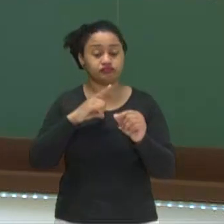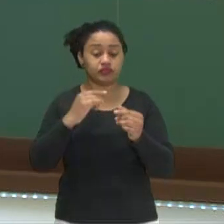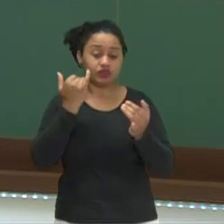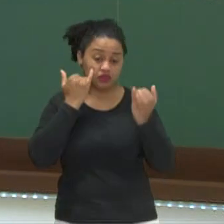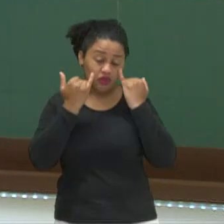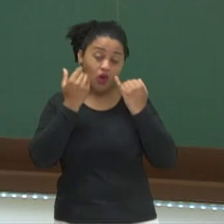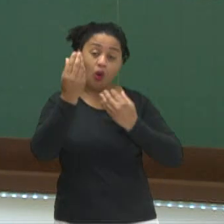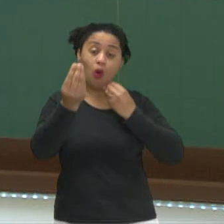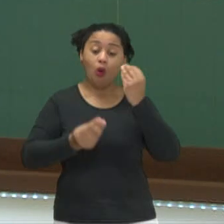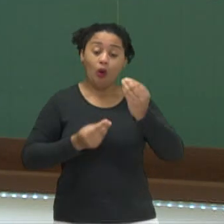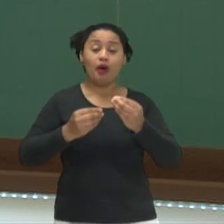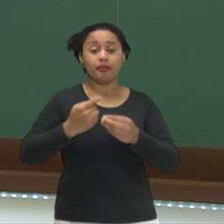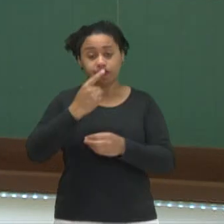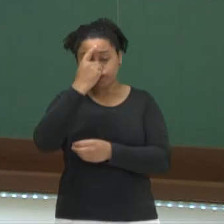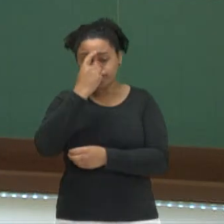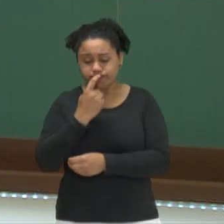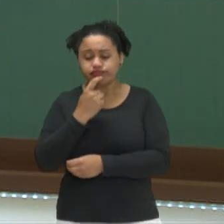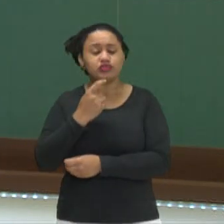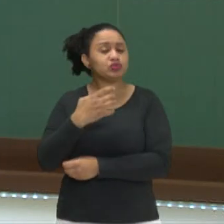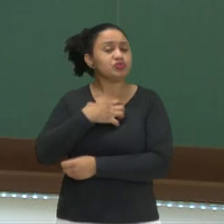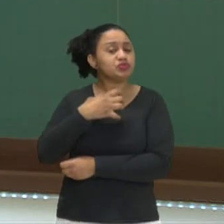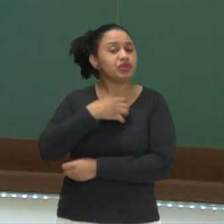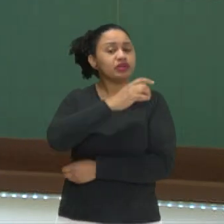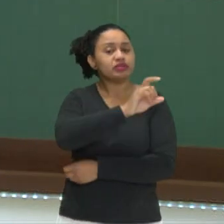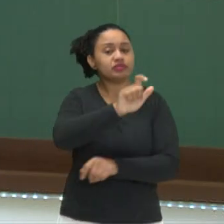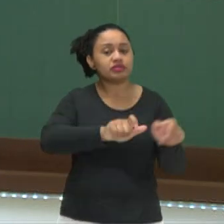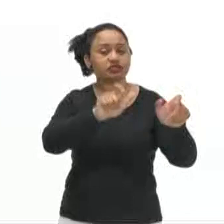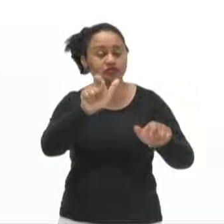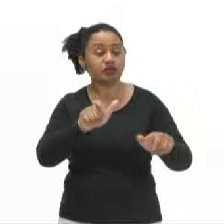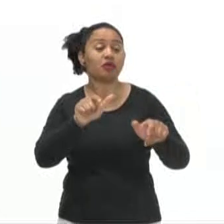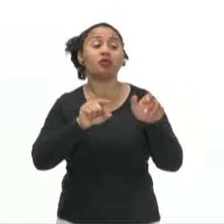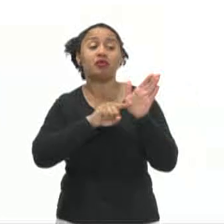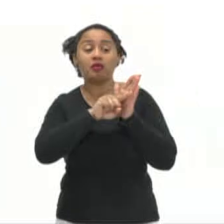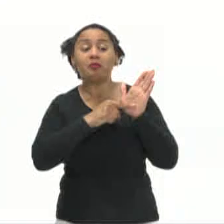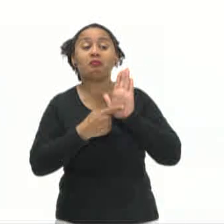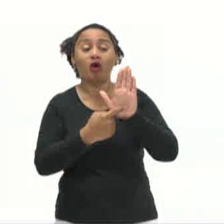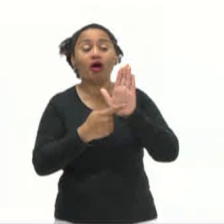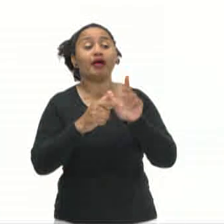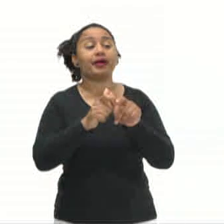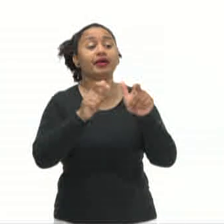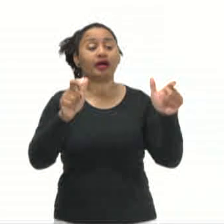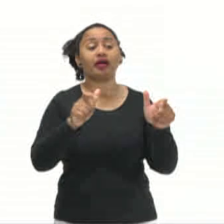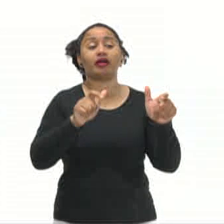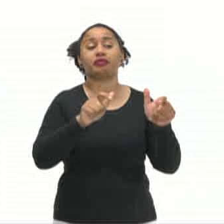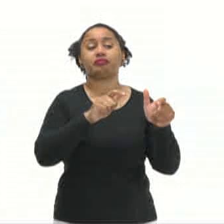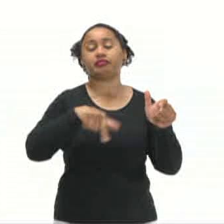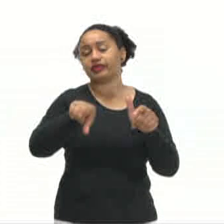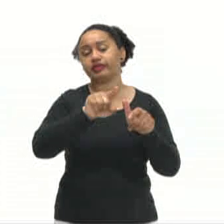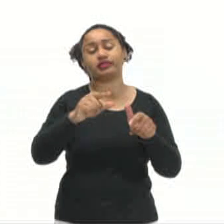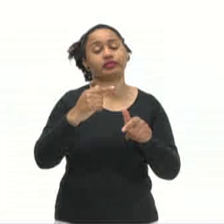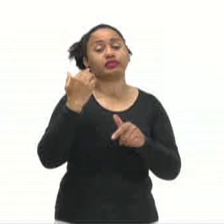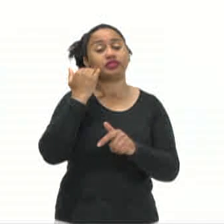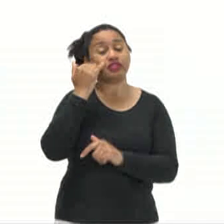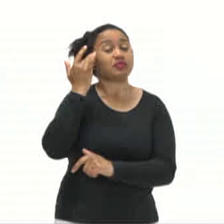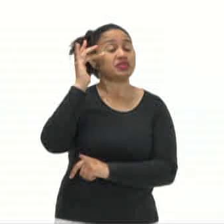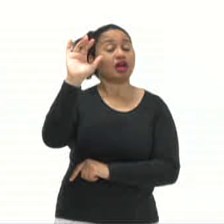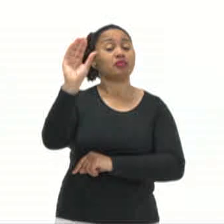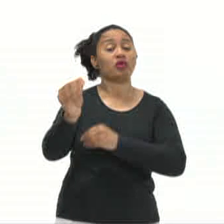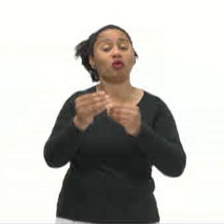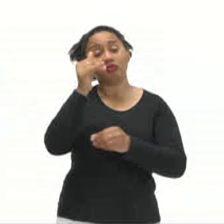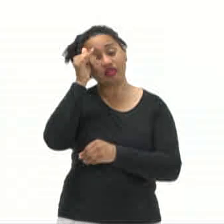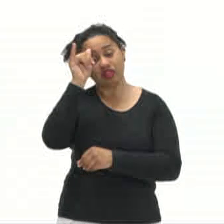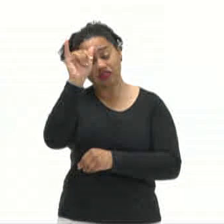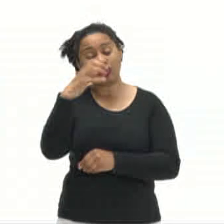do perfil das pessoas. E esses estudos mostram, então, que muitos adolescentes não sabem se prevenir de